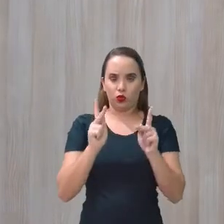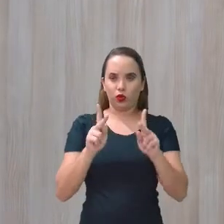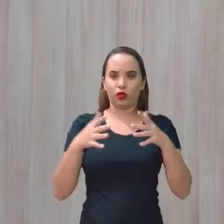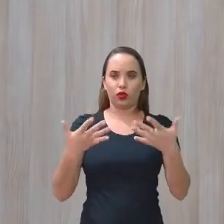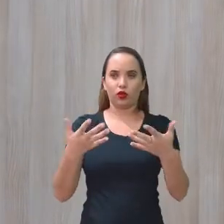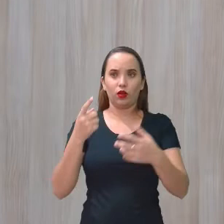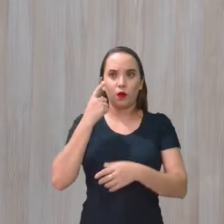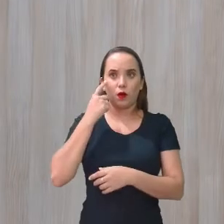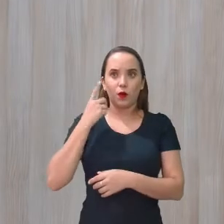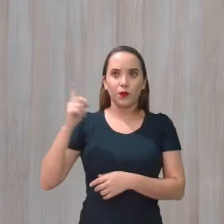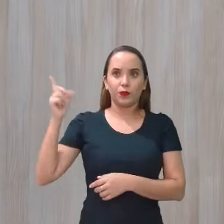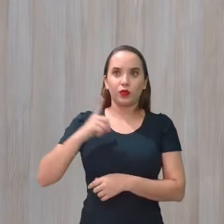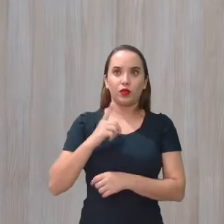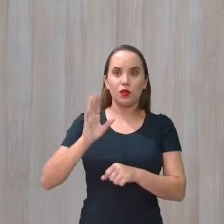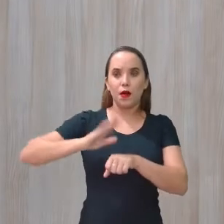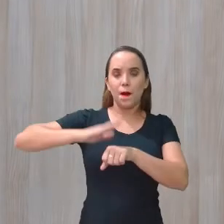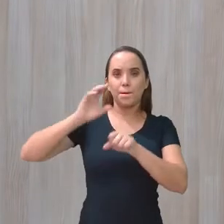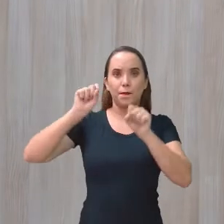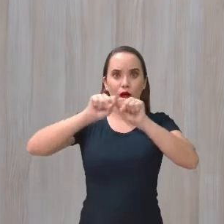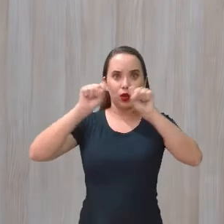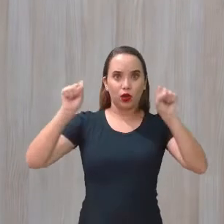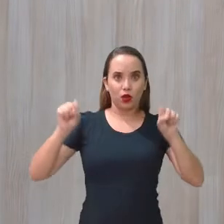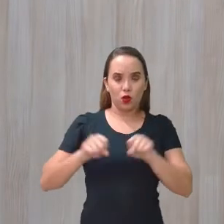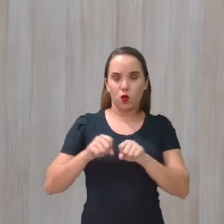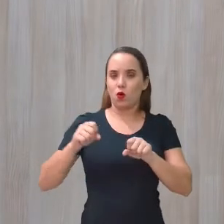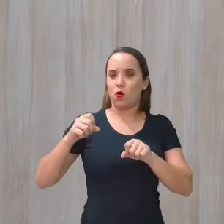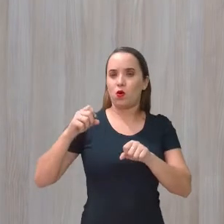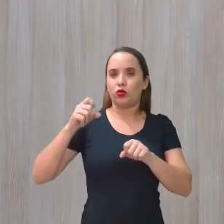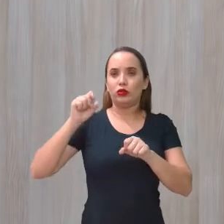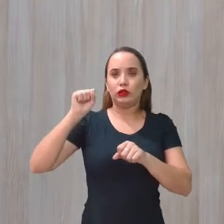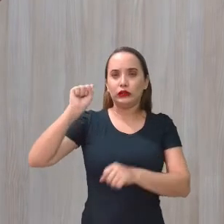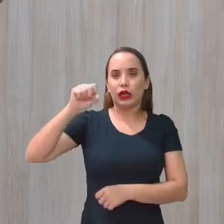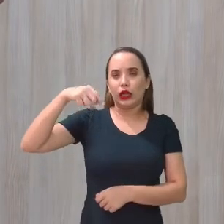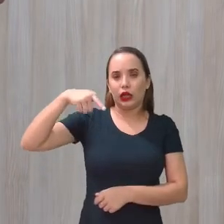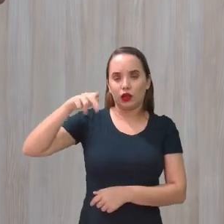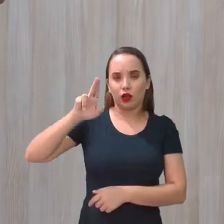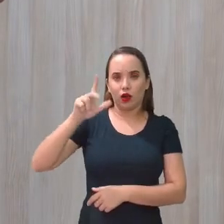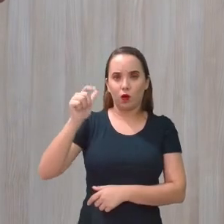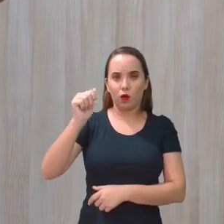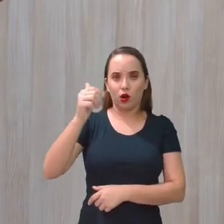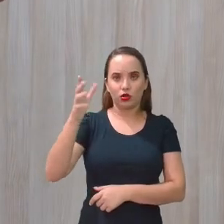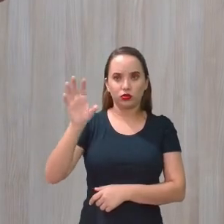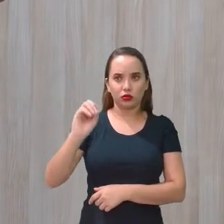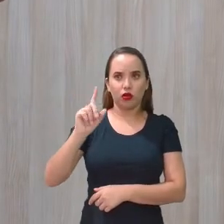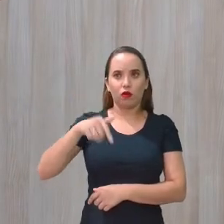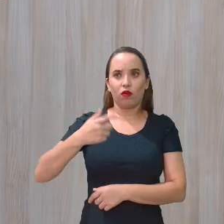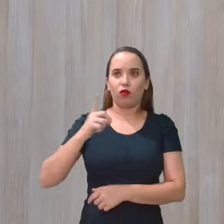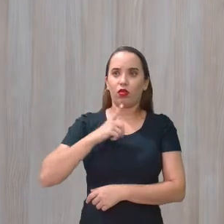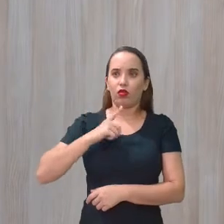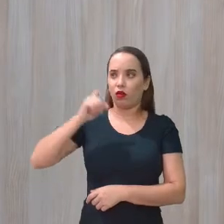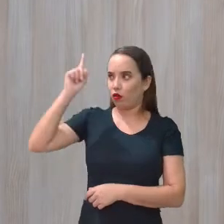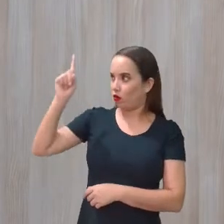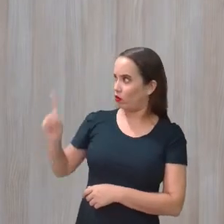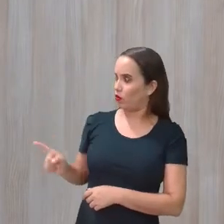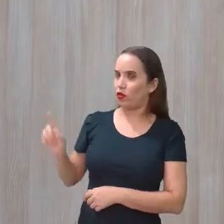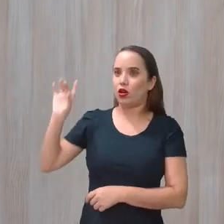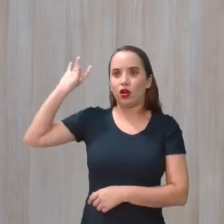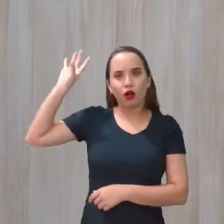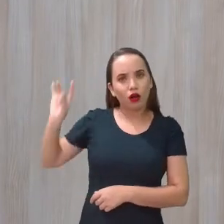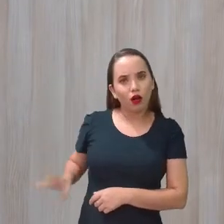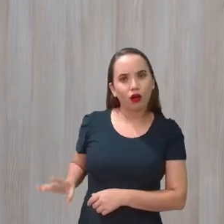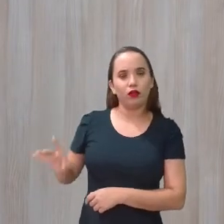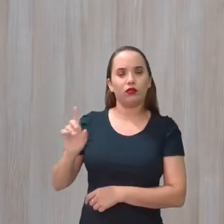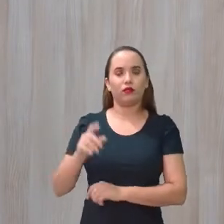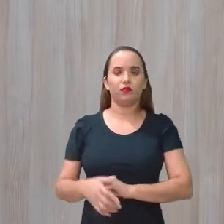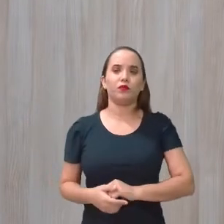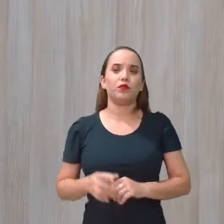tendo mais de uma equação ao mesmo tempo para ser resolvida, ou seja, cada um desses elementos é uma equação. Quando